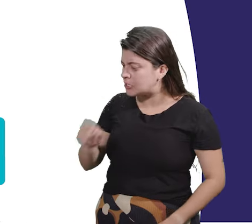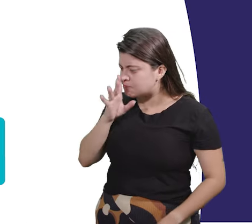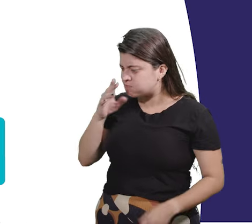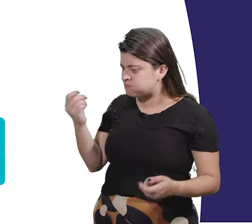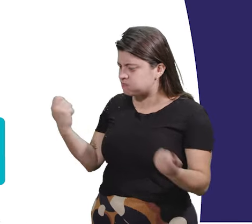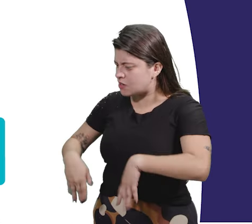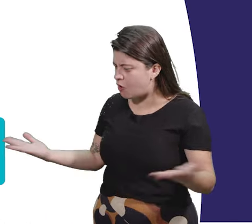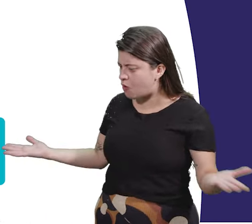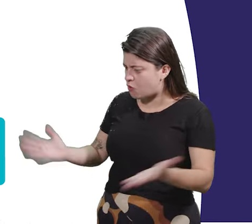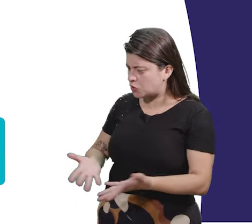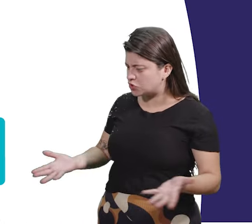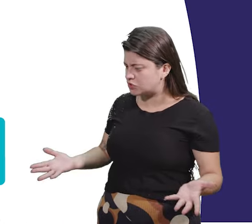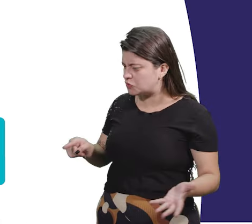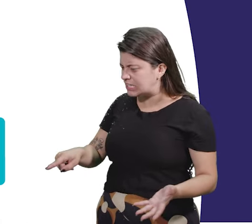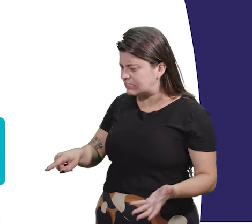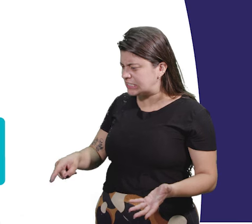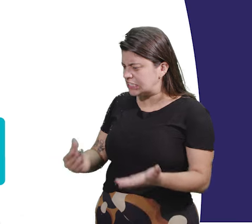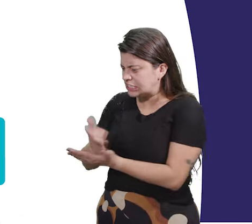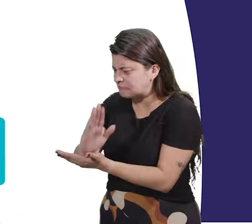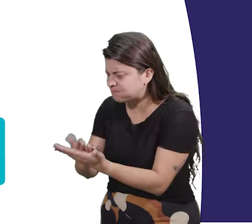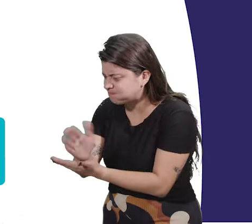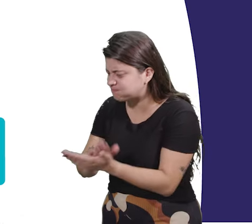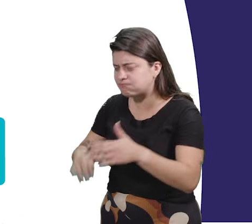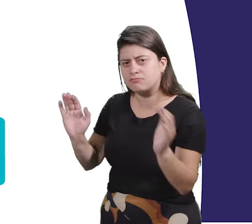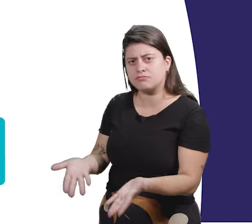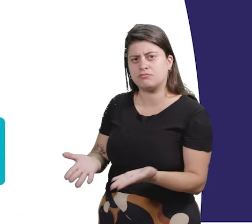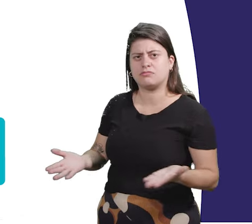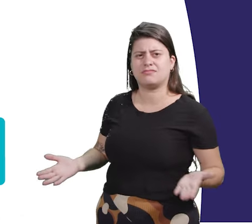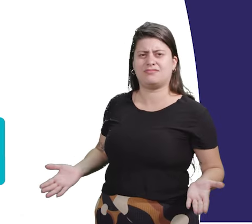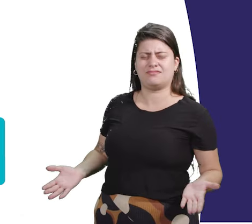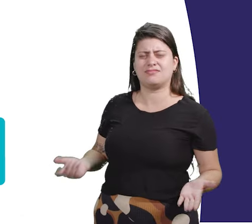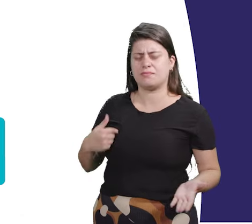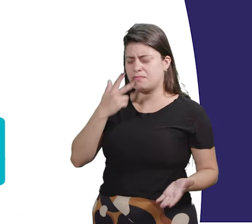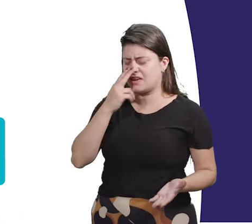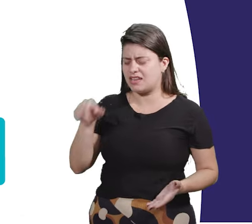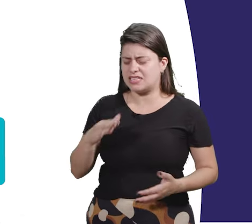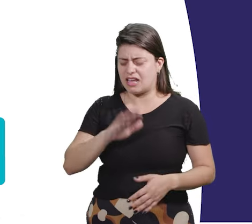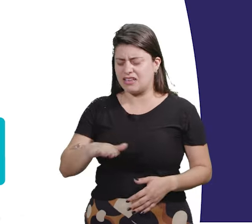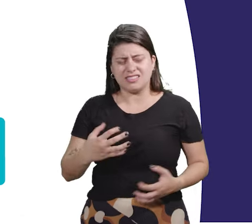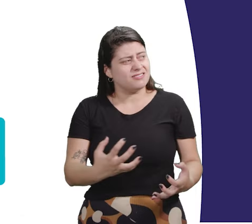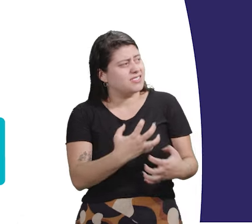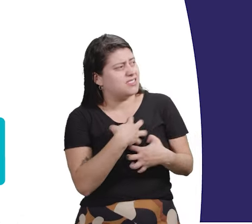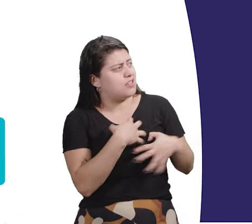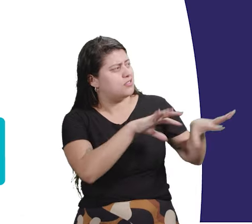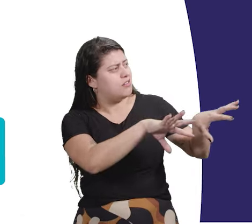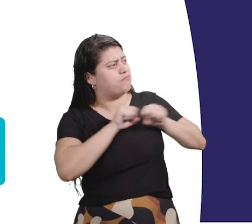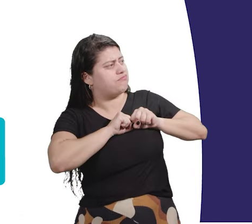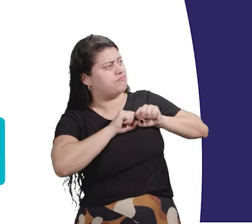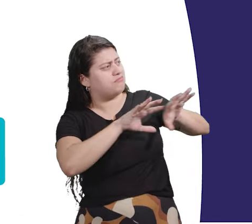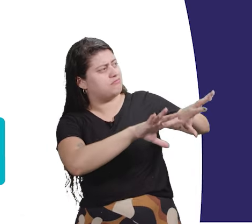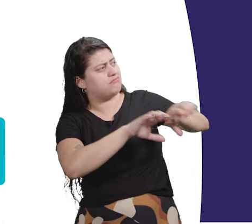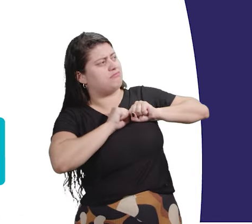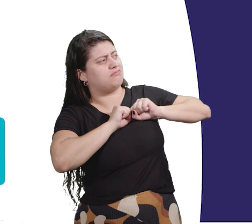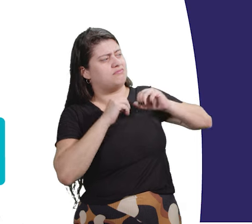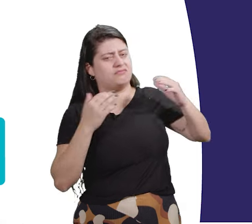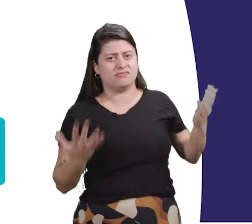tá impossível hoje, você tá insuportável, né? Eu já ouvi algo assim. Sim, a criança adota aquilo, né? Ela pega aquilo para